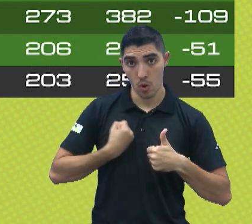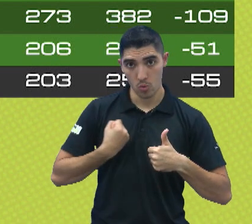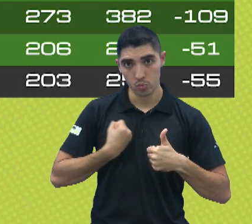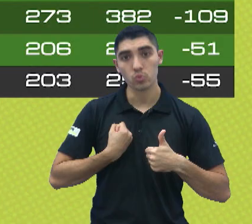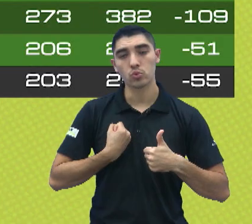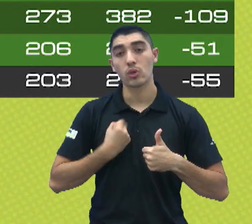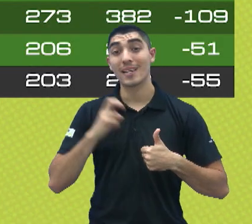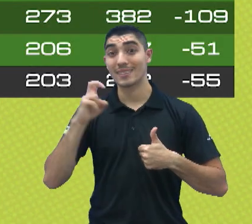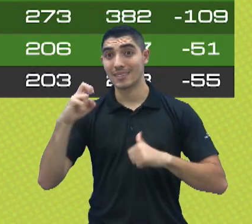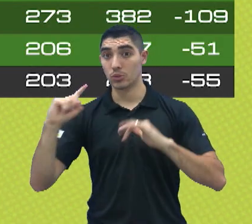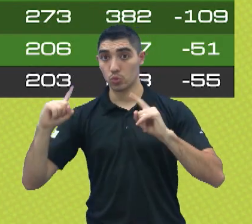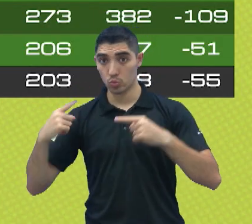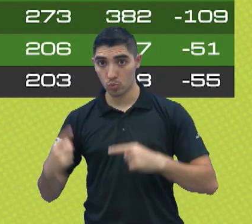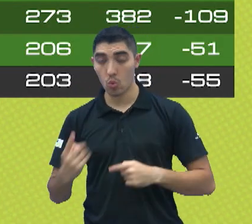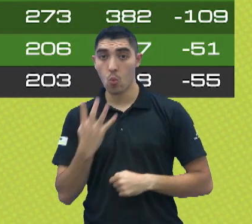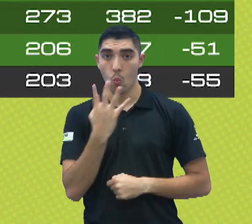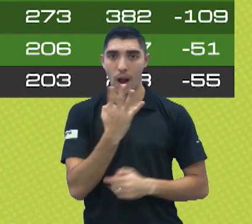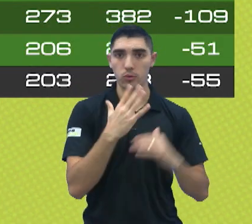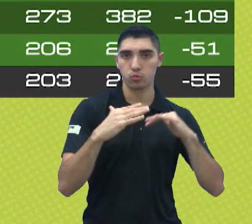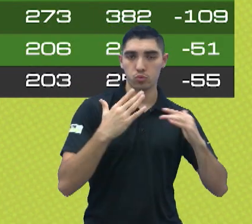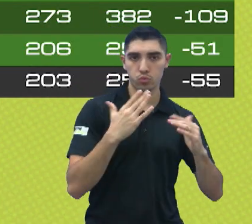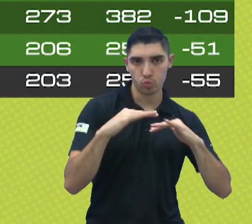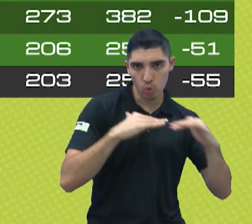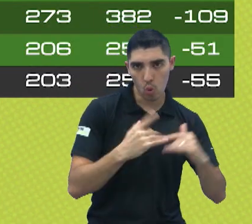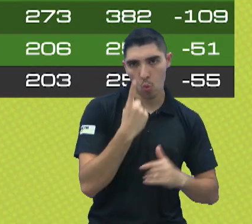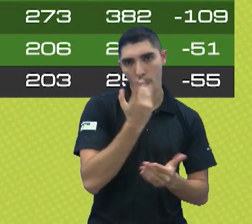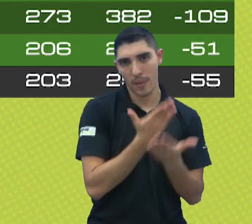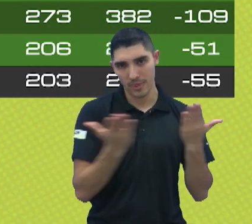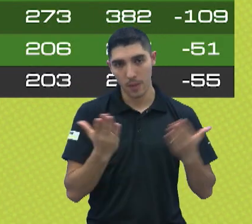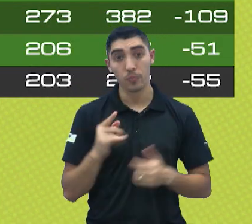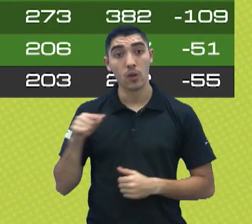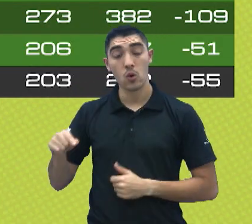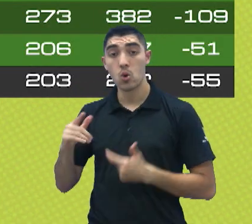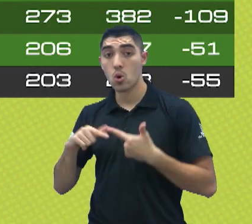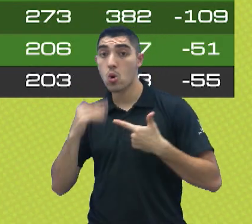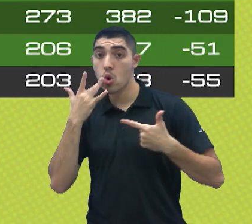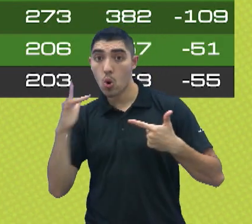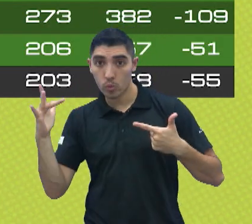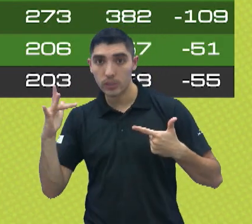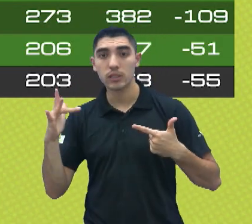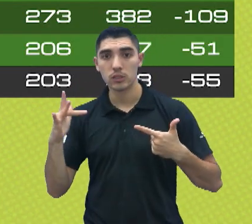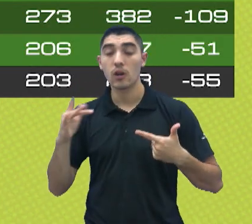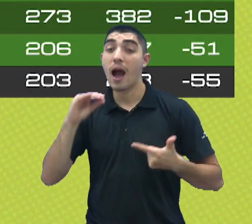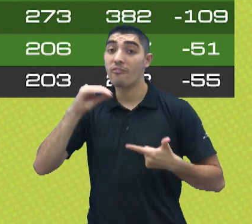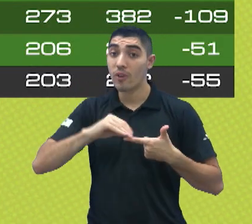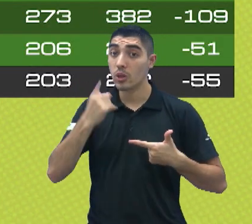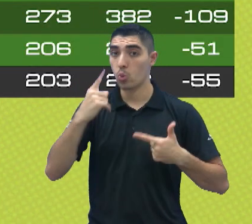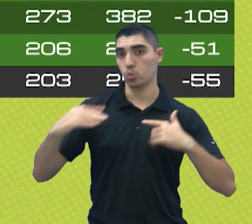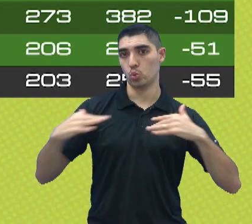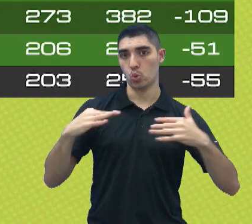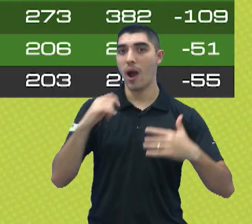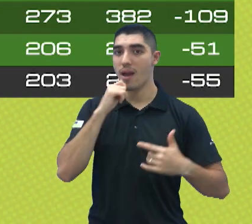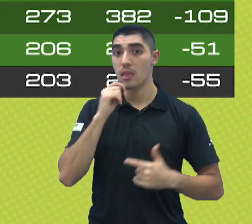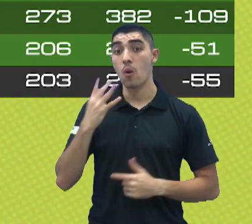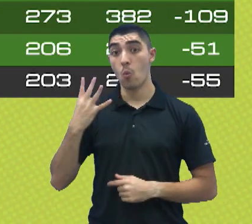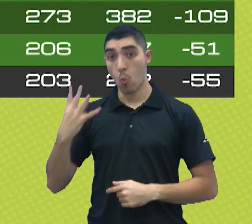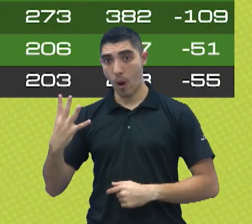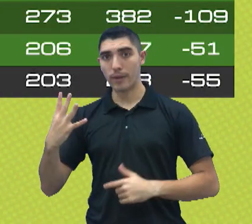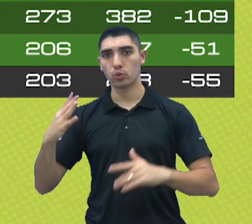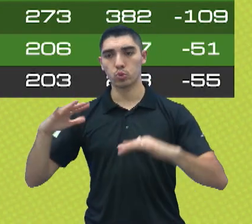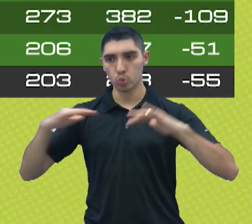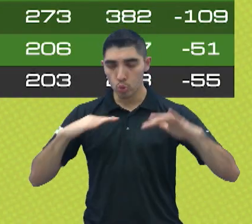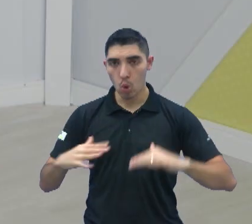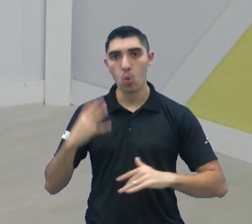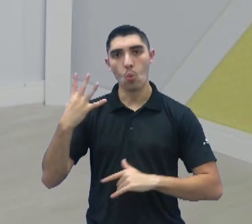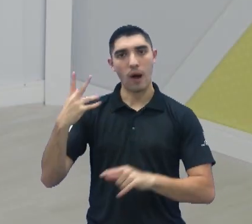jogos, 4 vitórias e 1 derrota. O Ourinhos vem em segundo com um jogo a menos, 4 jogos, 4 vitórias. Depois Catanduva, Taubaté e